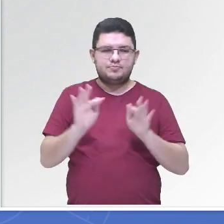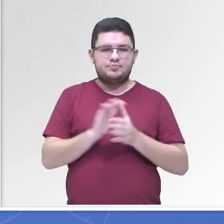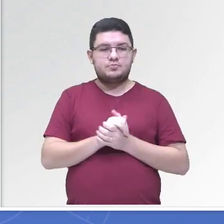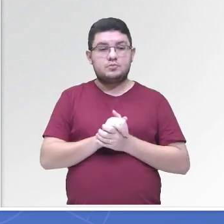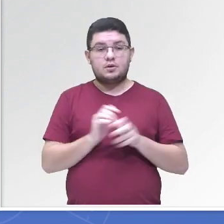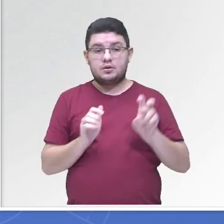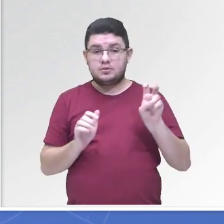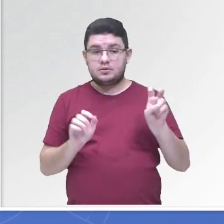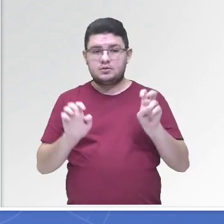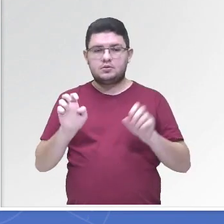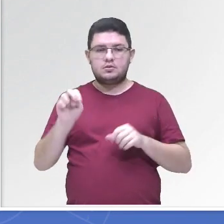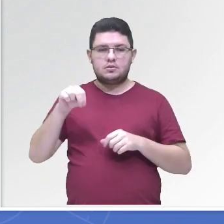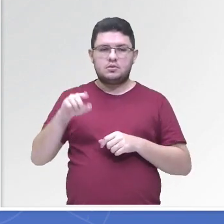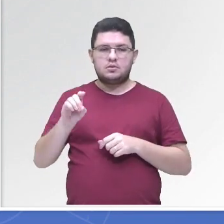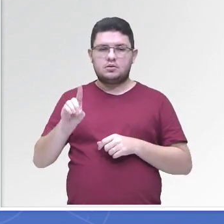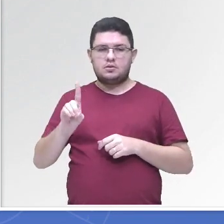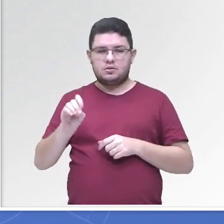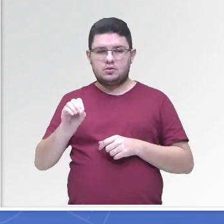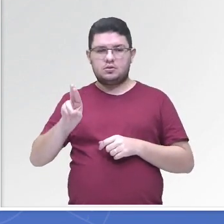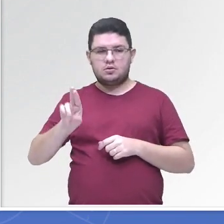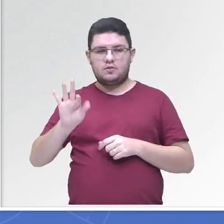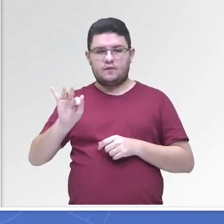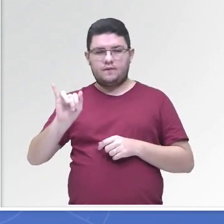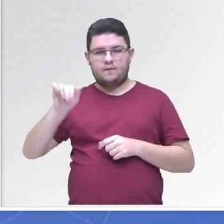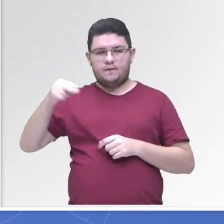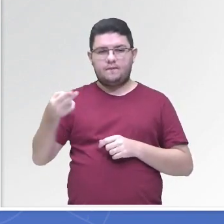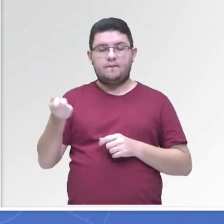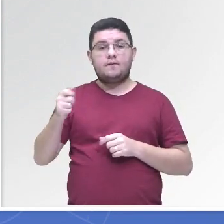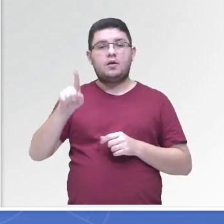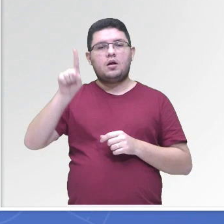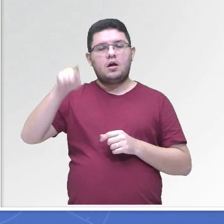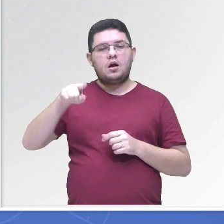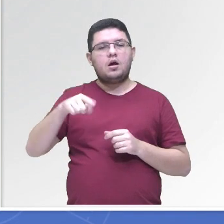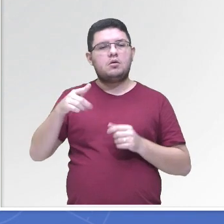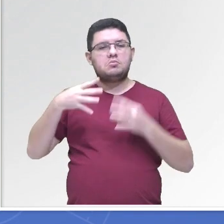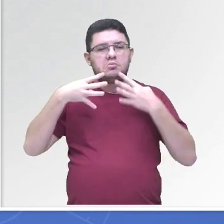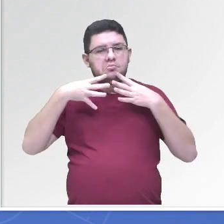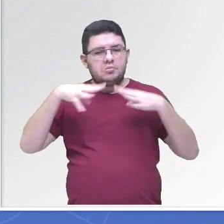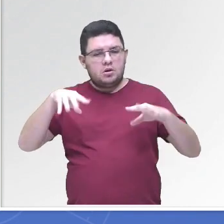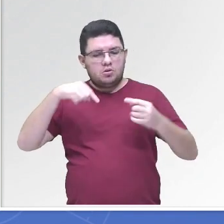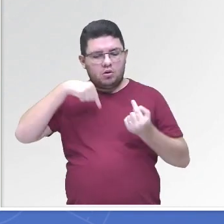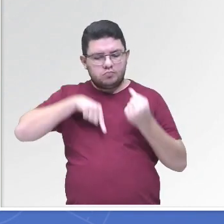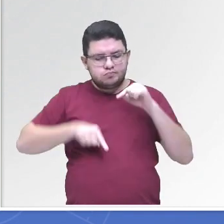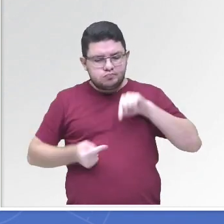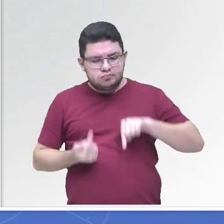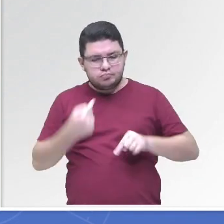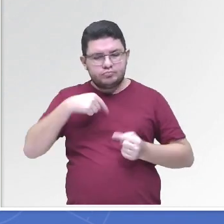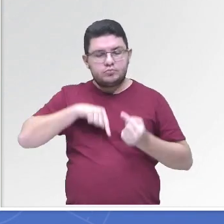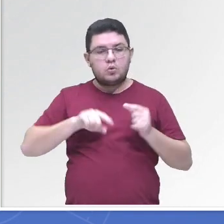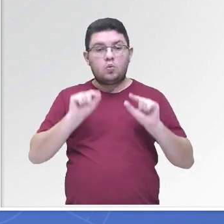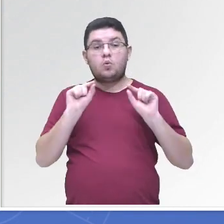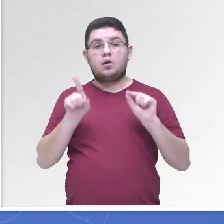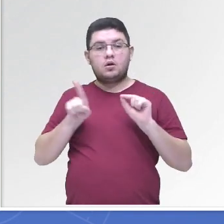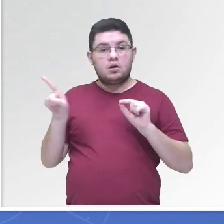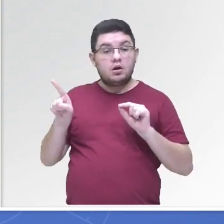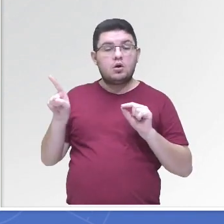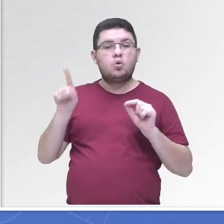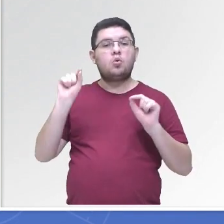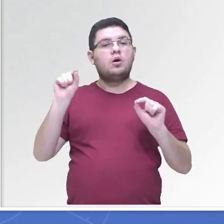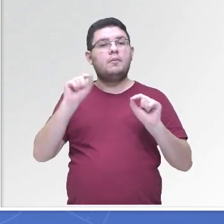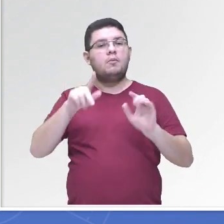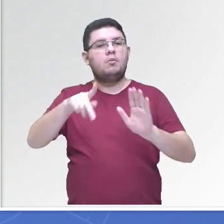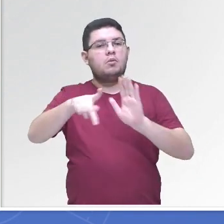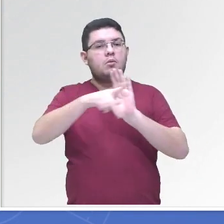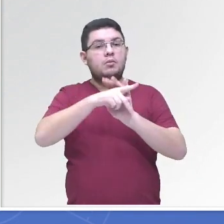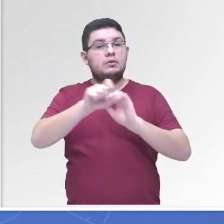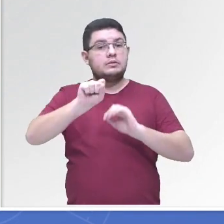a endorfina, que é um analgésico natural do nosso organismo. É, por exemplo, essa substância que está presente